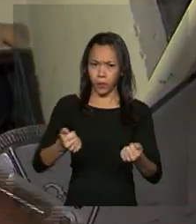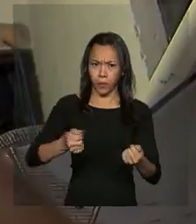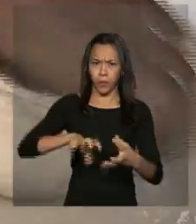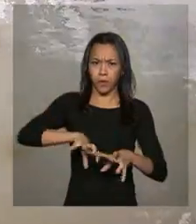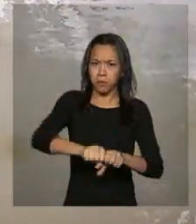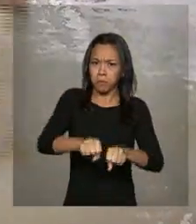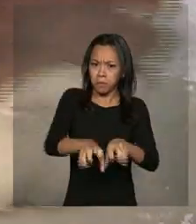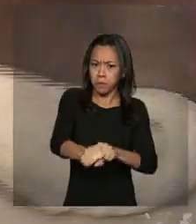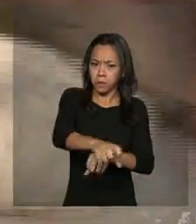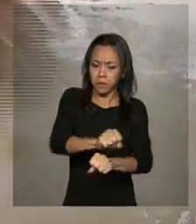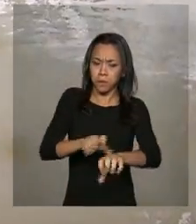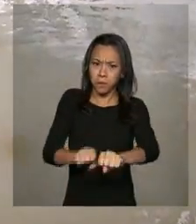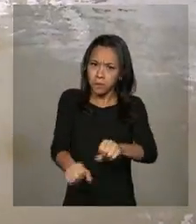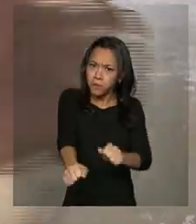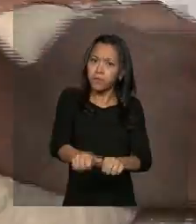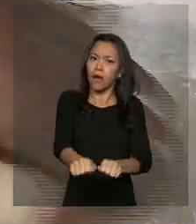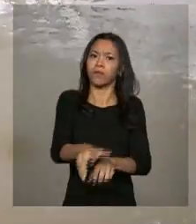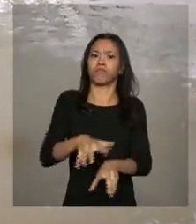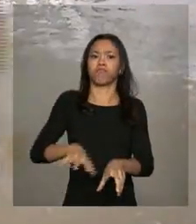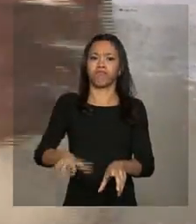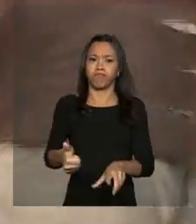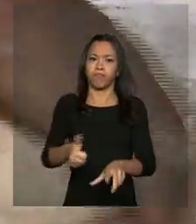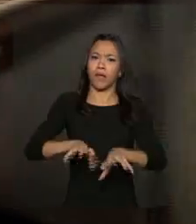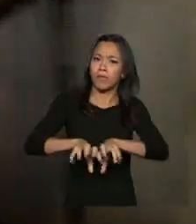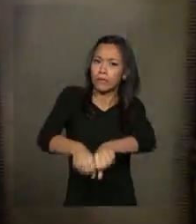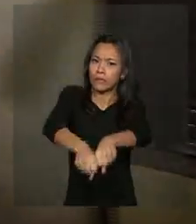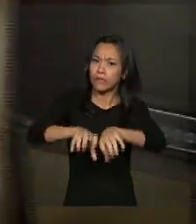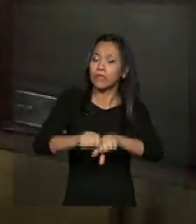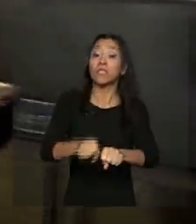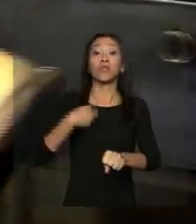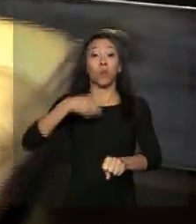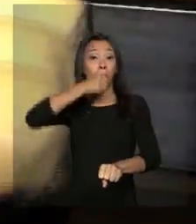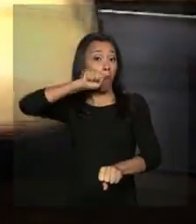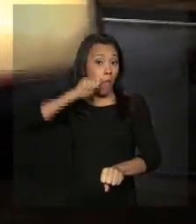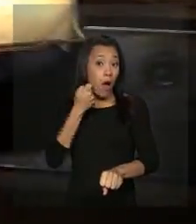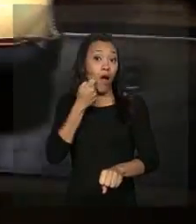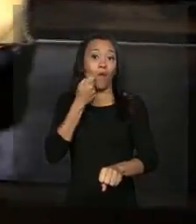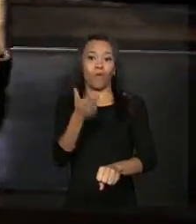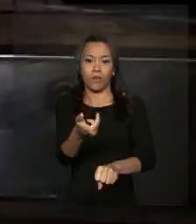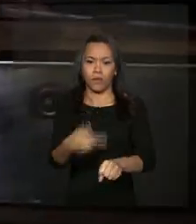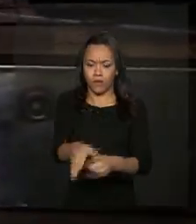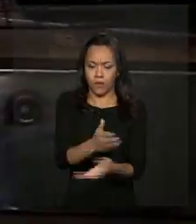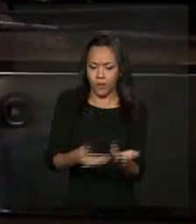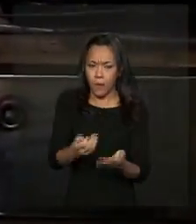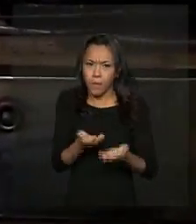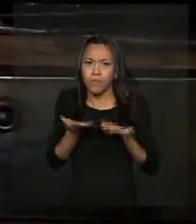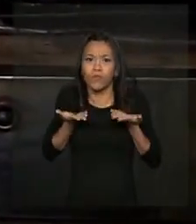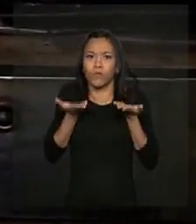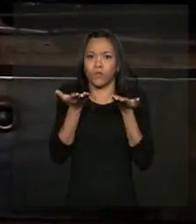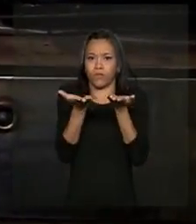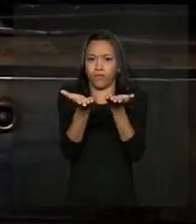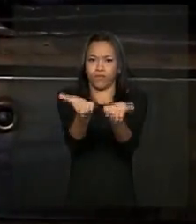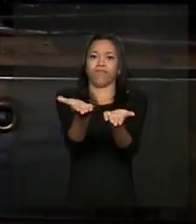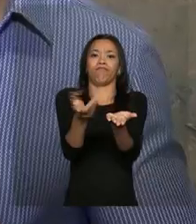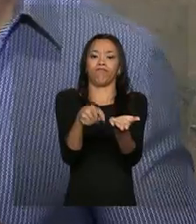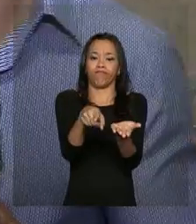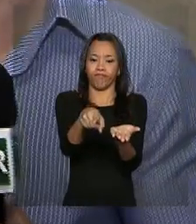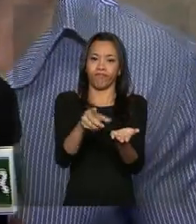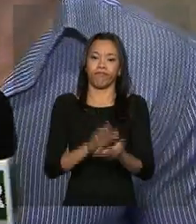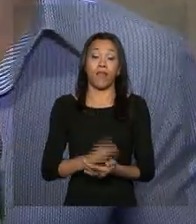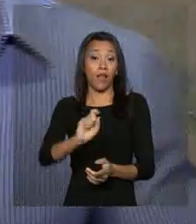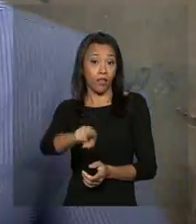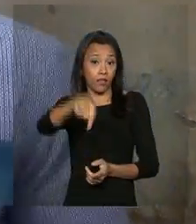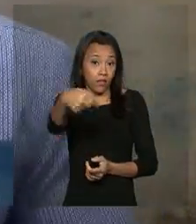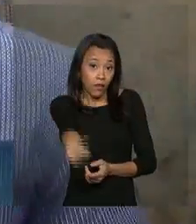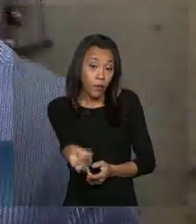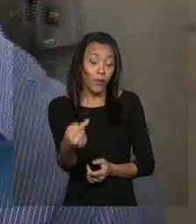final na química dessa mistura. A massa do pão fica pronta, ganha forma e vai direto para o forno. Depois